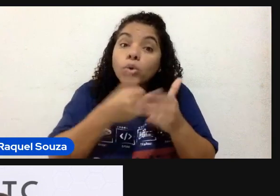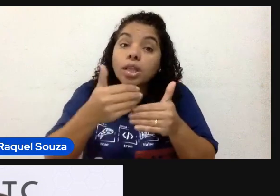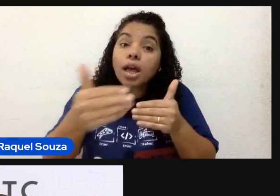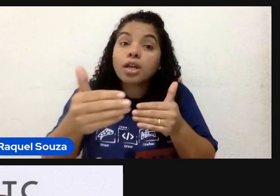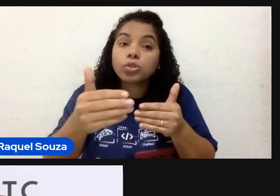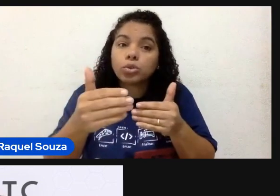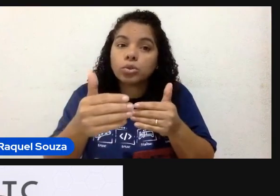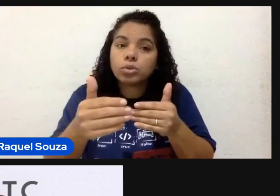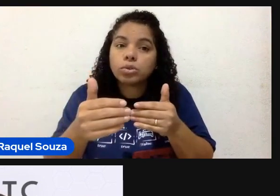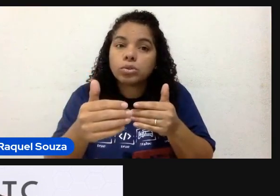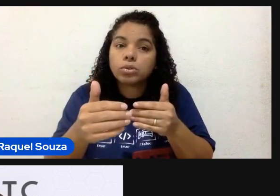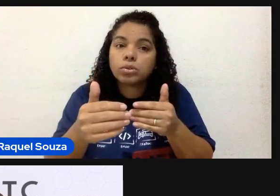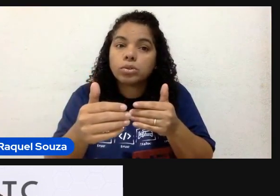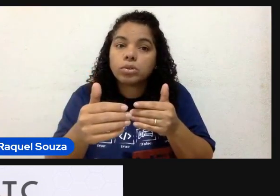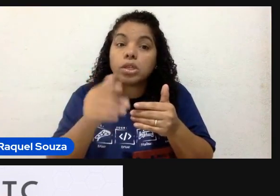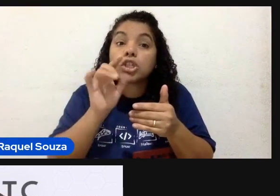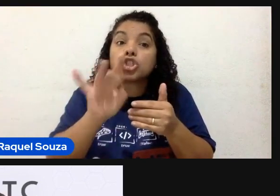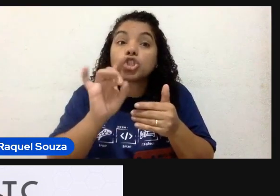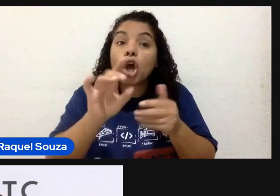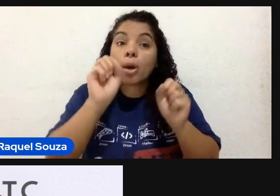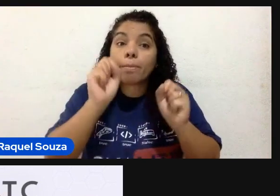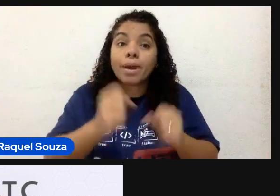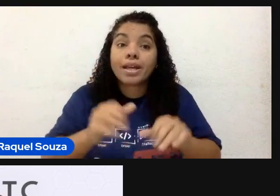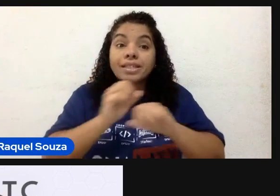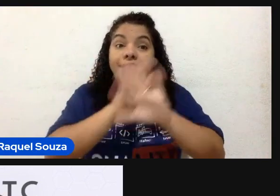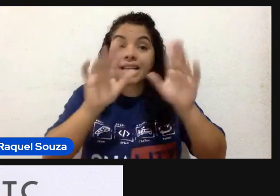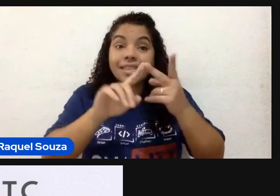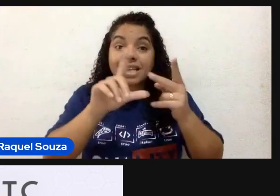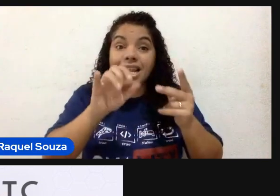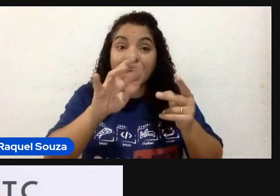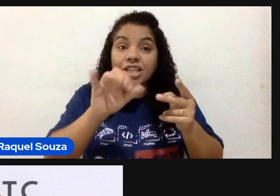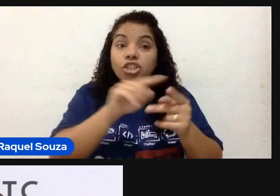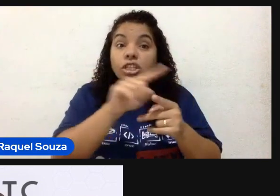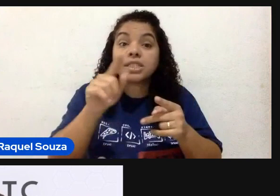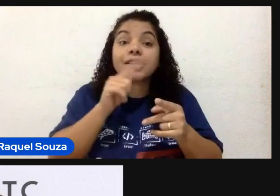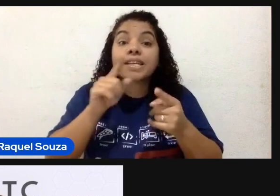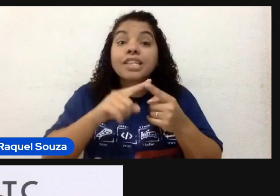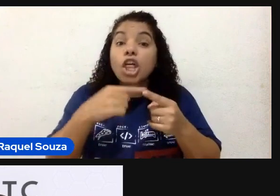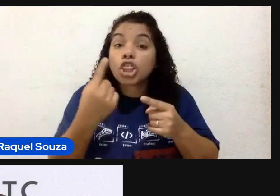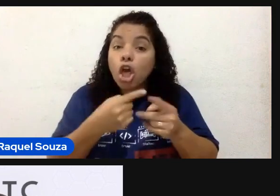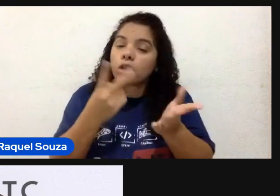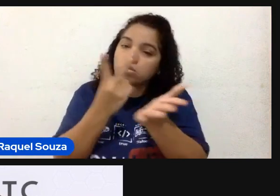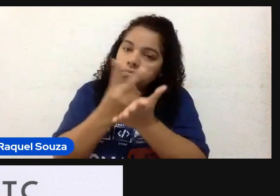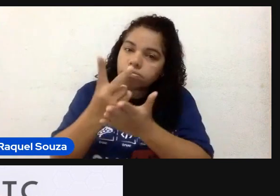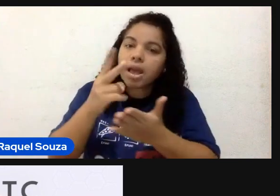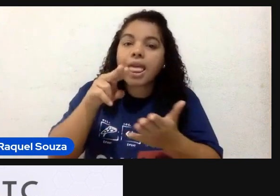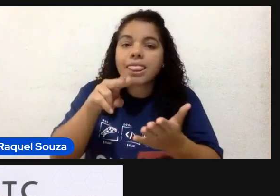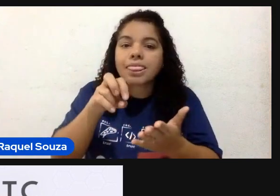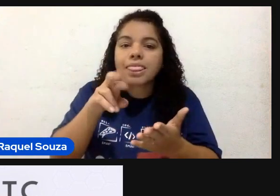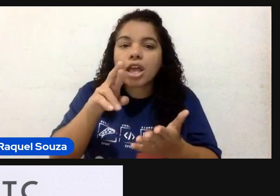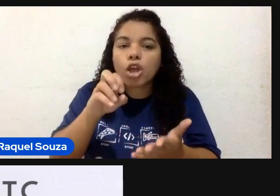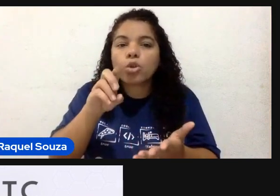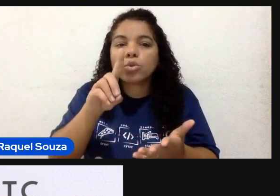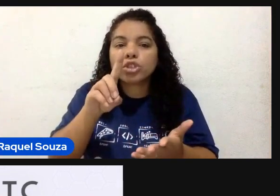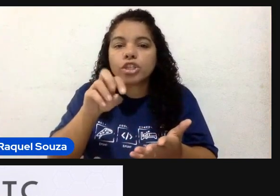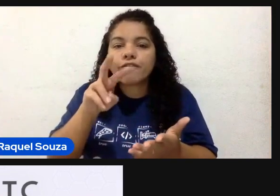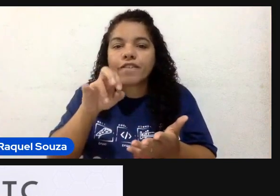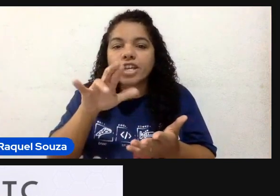neurodivergente. Só para esclarecer, tá, Letícia? A gente ainda está como neurodivergente, mas está lá no